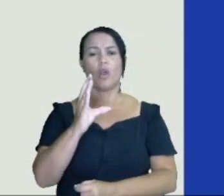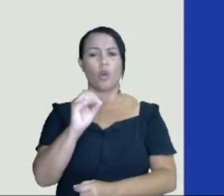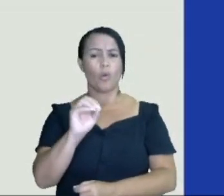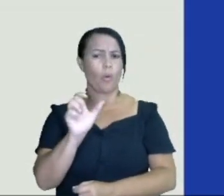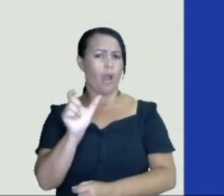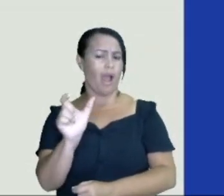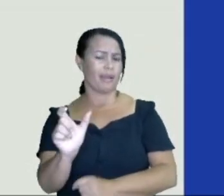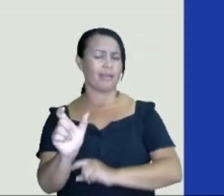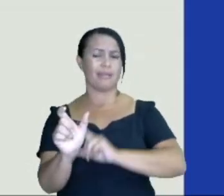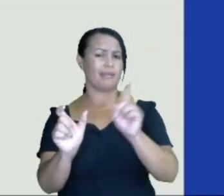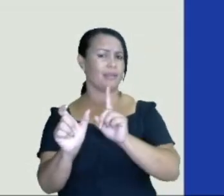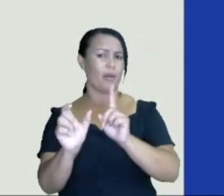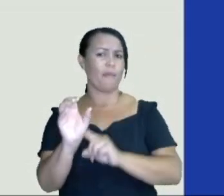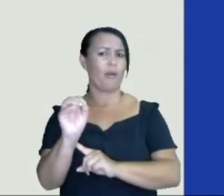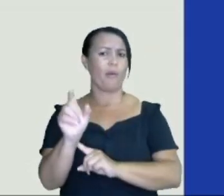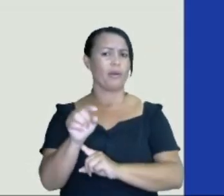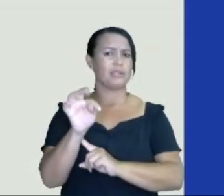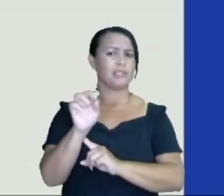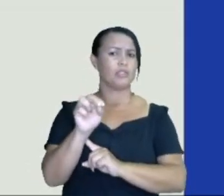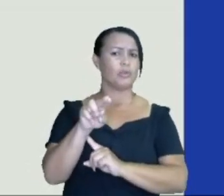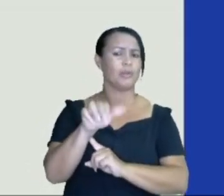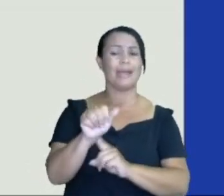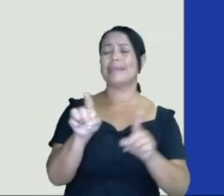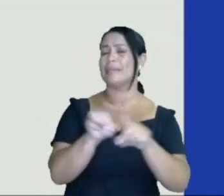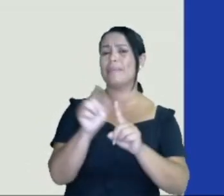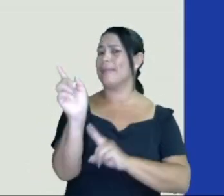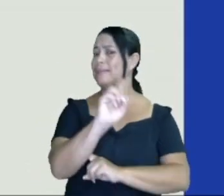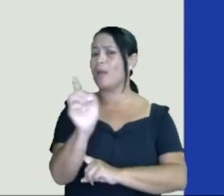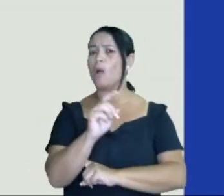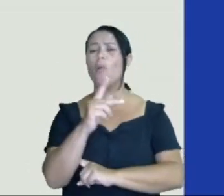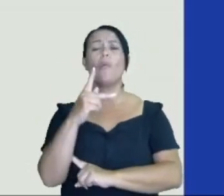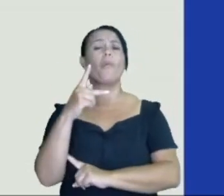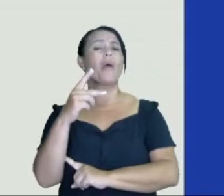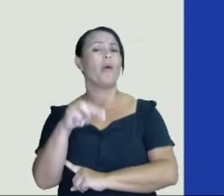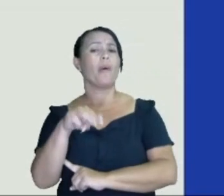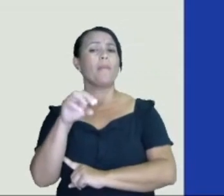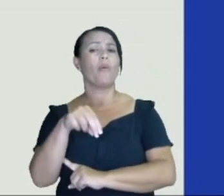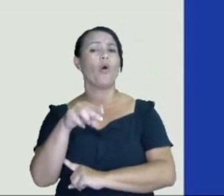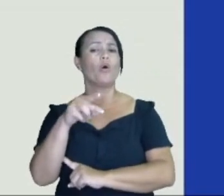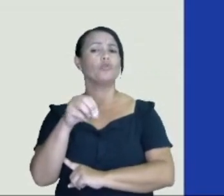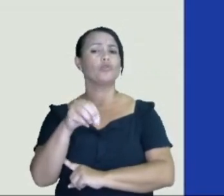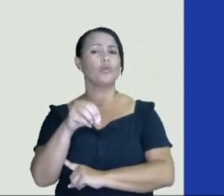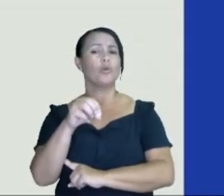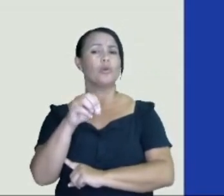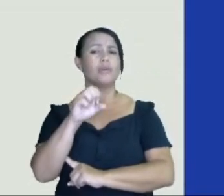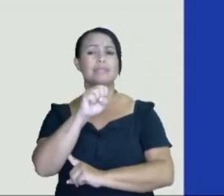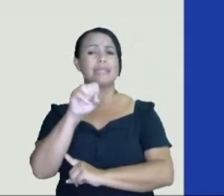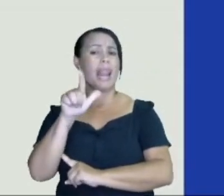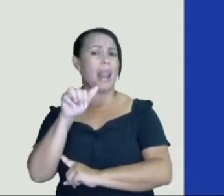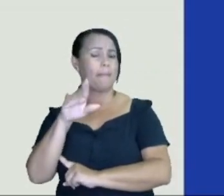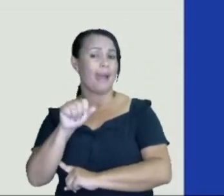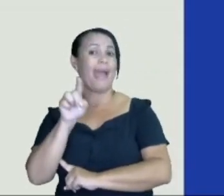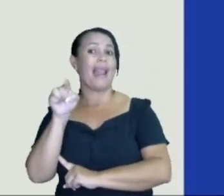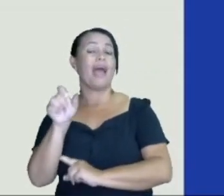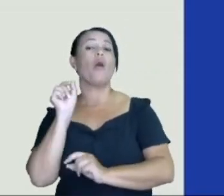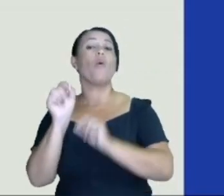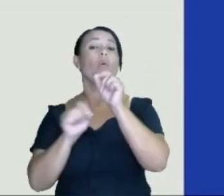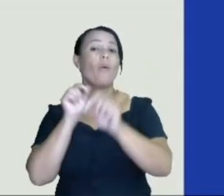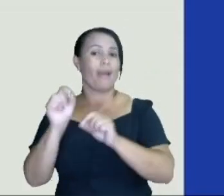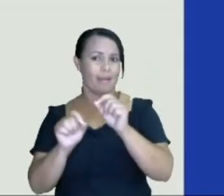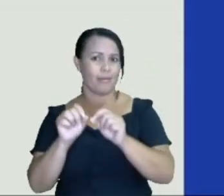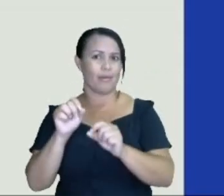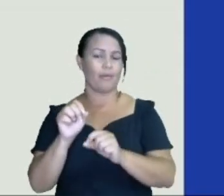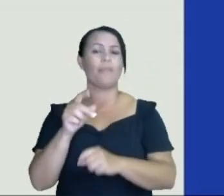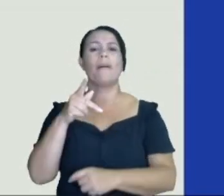sílaba, ou nem uma monossílaba. Ela é uma paroxítona. Olha lá, o ró é